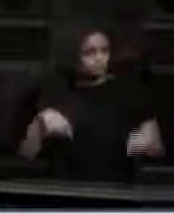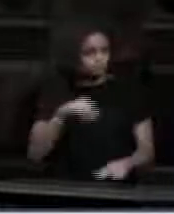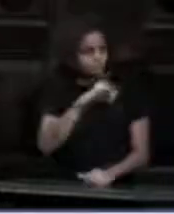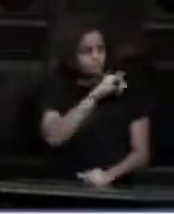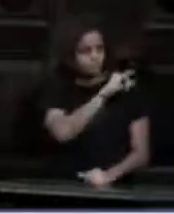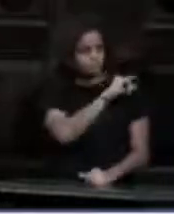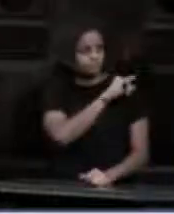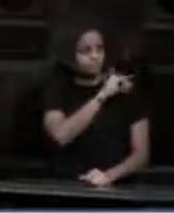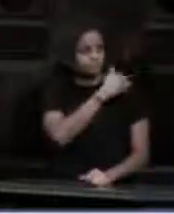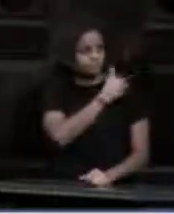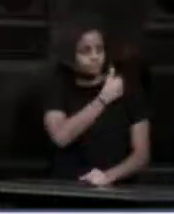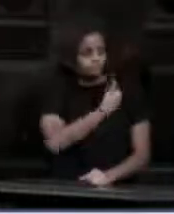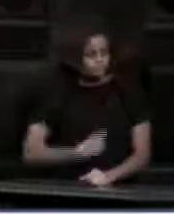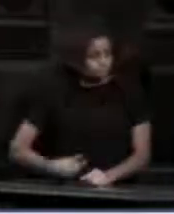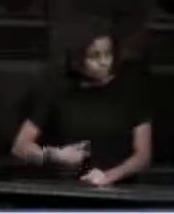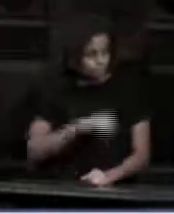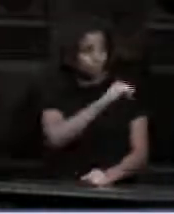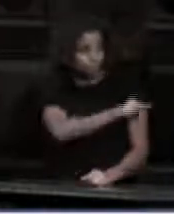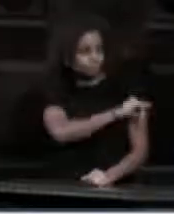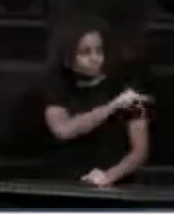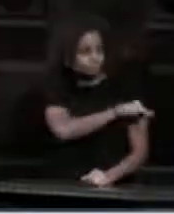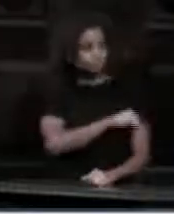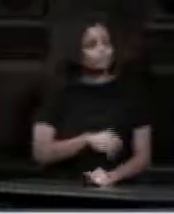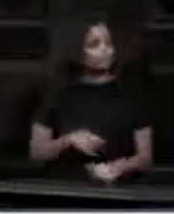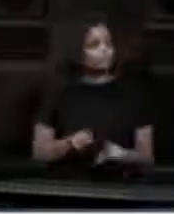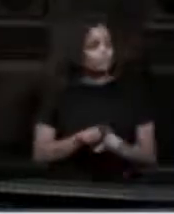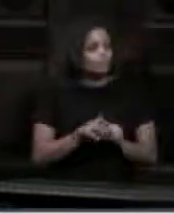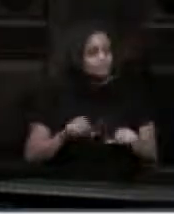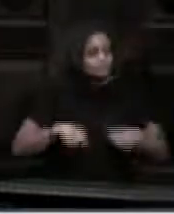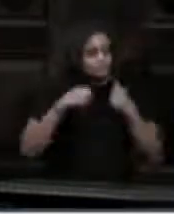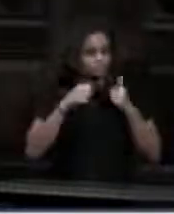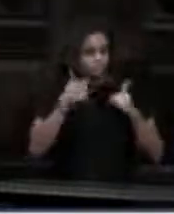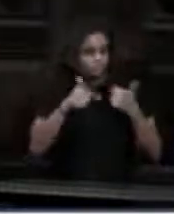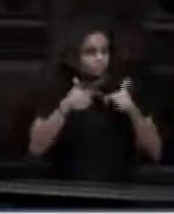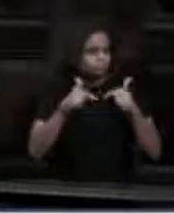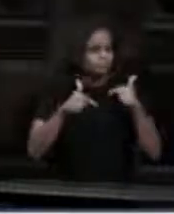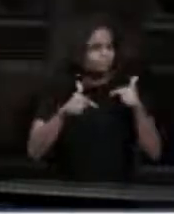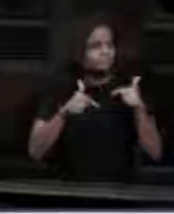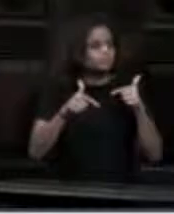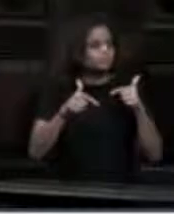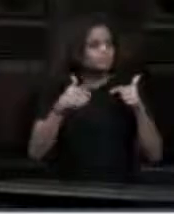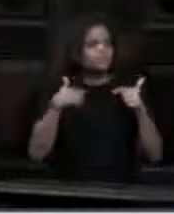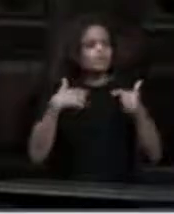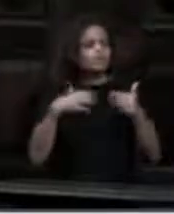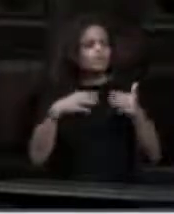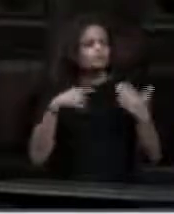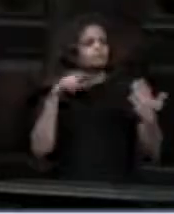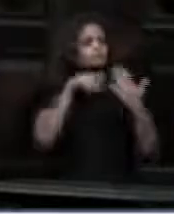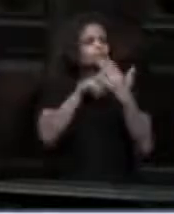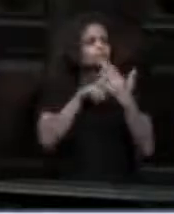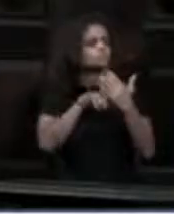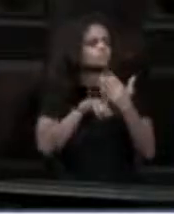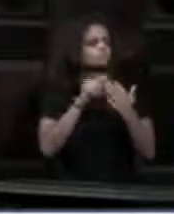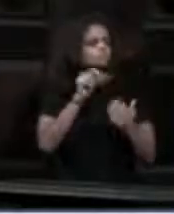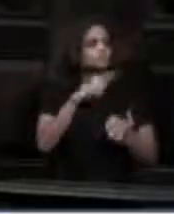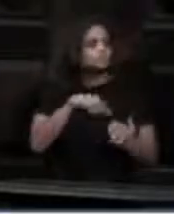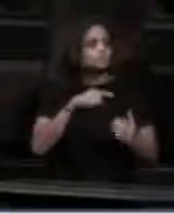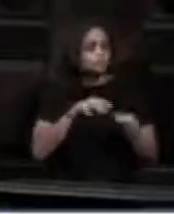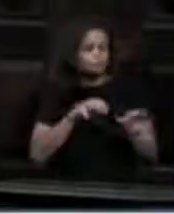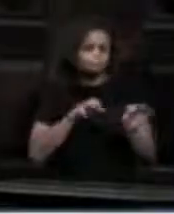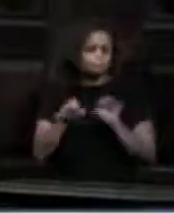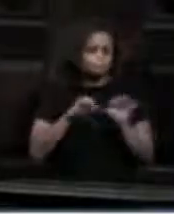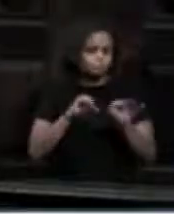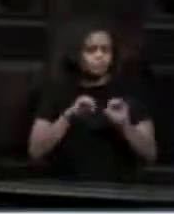Estado, e tentando trabalhar numa perspectiva que a gente desenvolva, de fato,